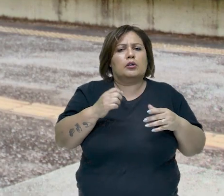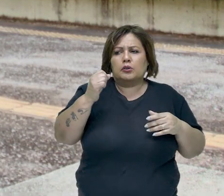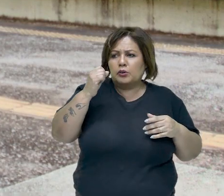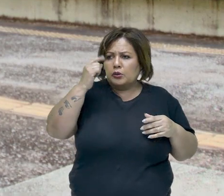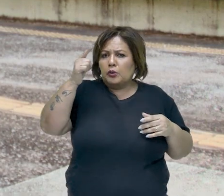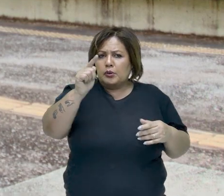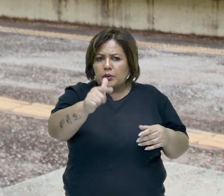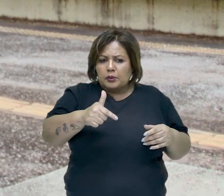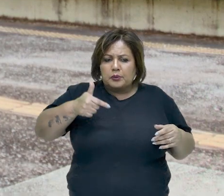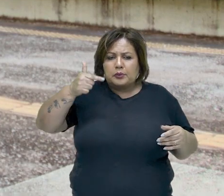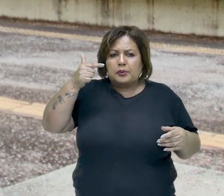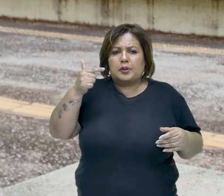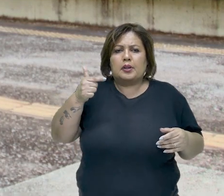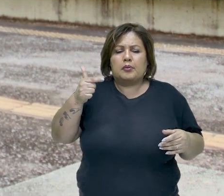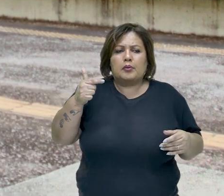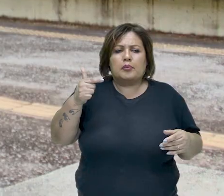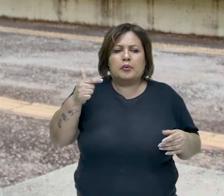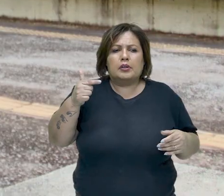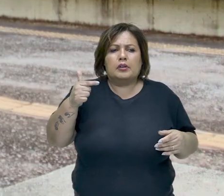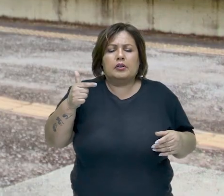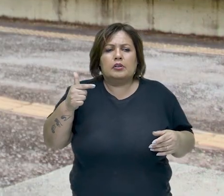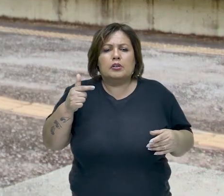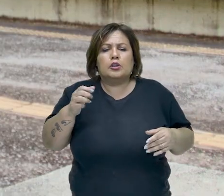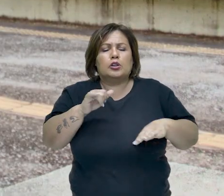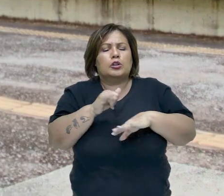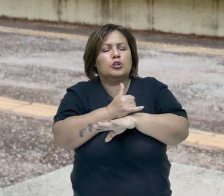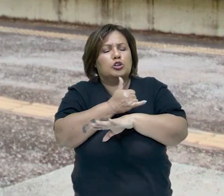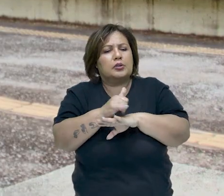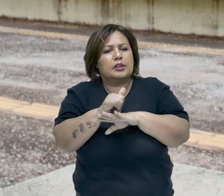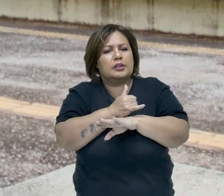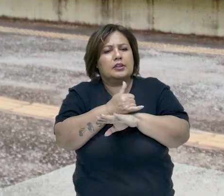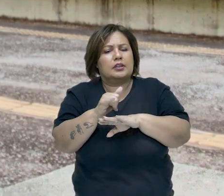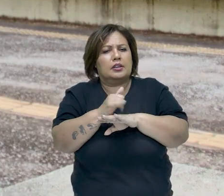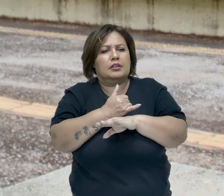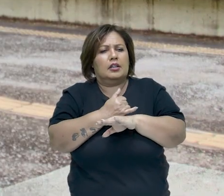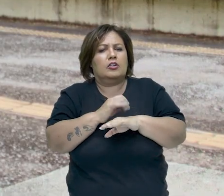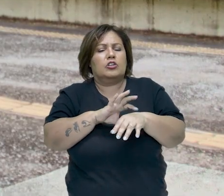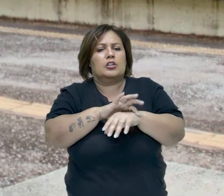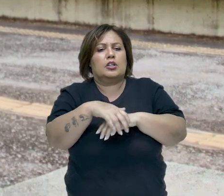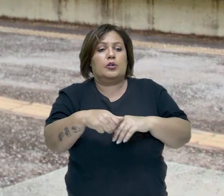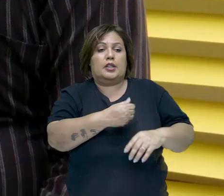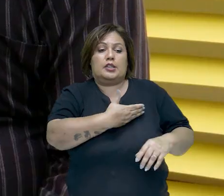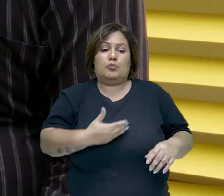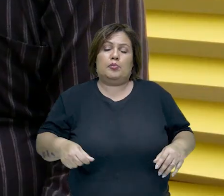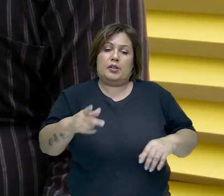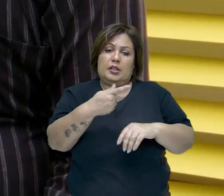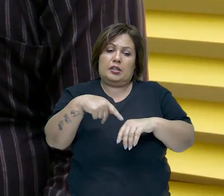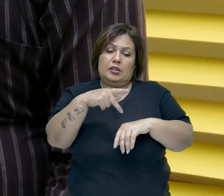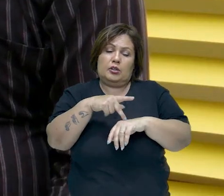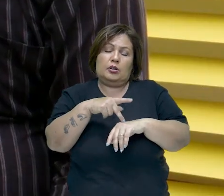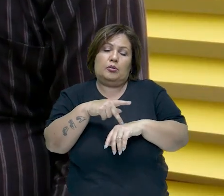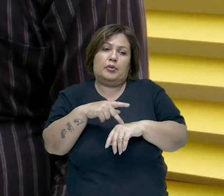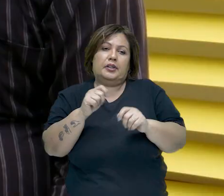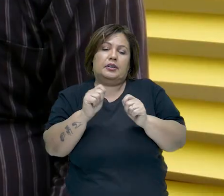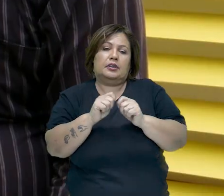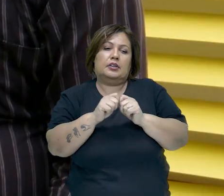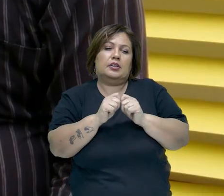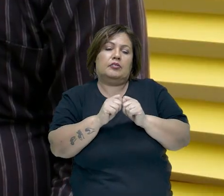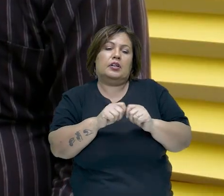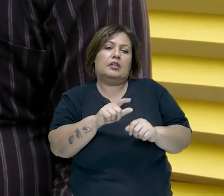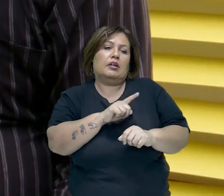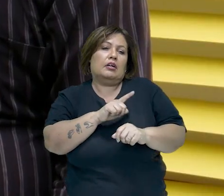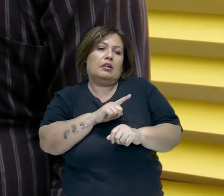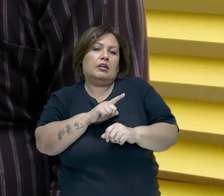a cultura armamentista, né, e sobre também as estratégias de segurança pública no país? Revela o quê? Revela que existe